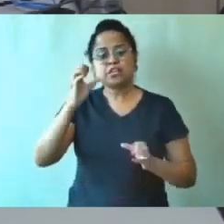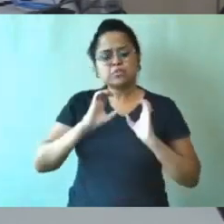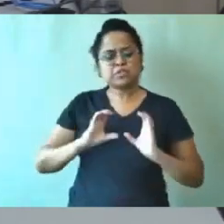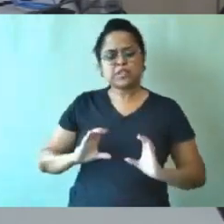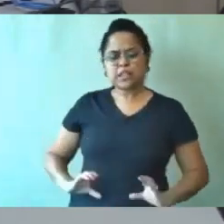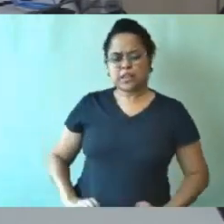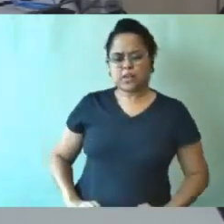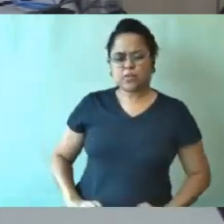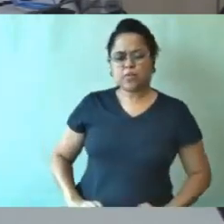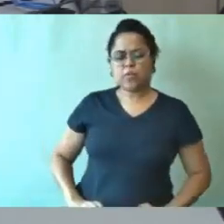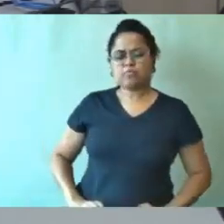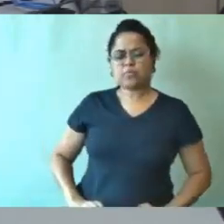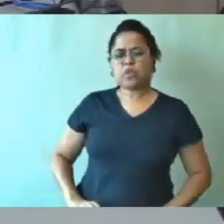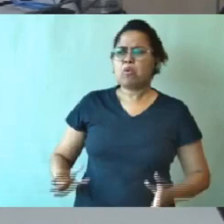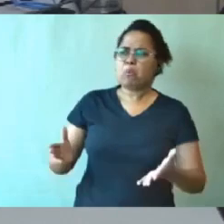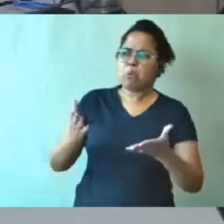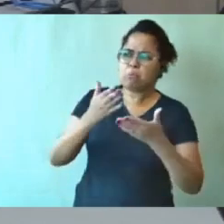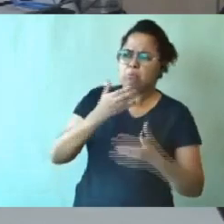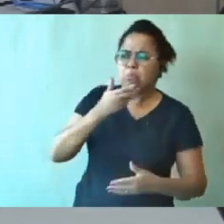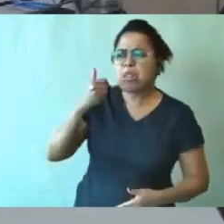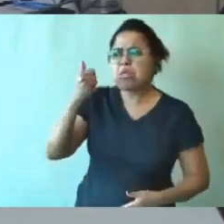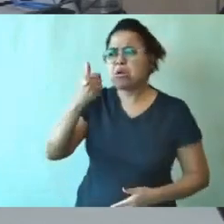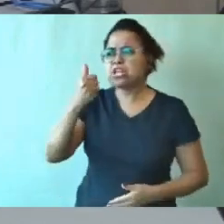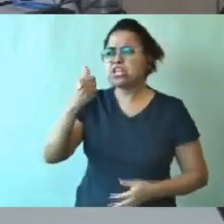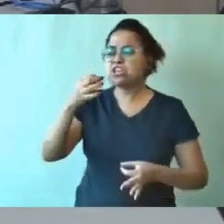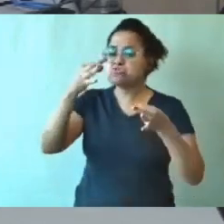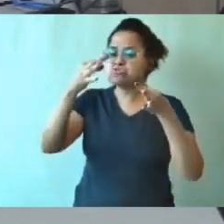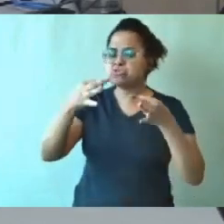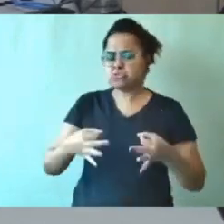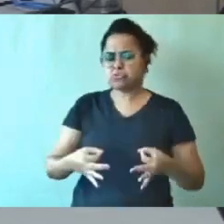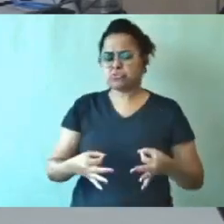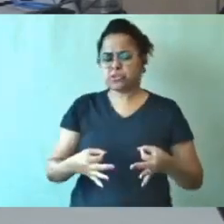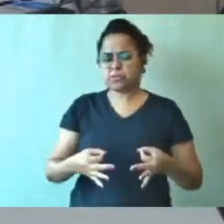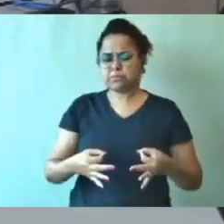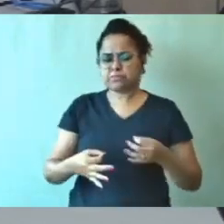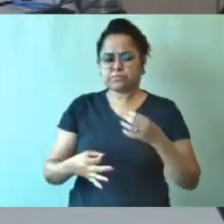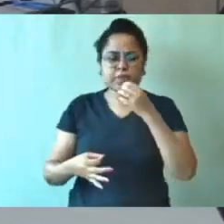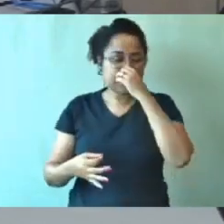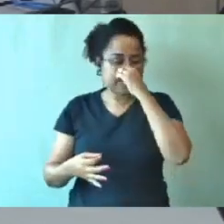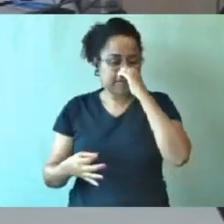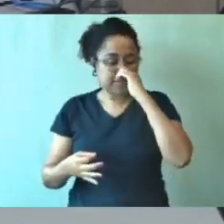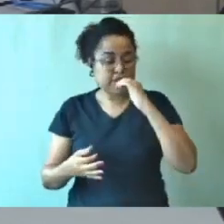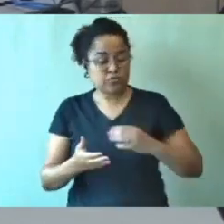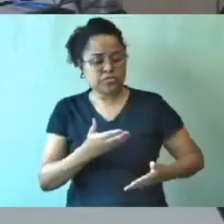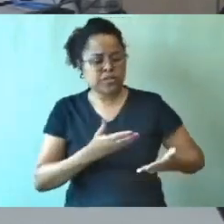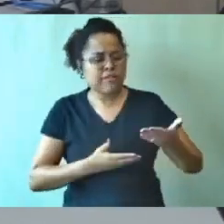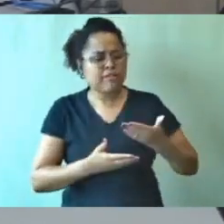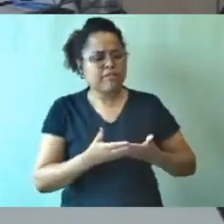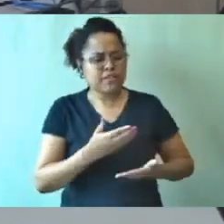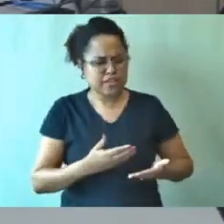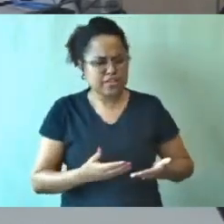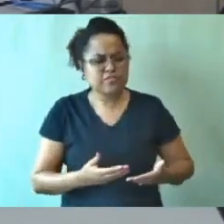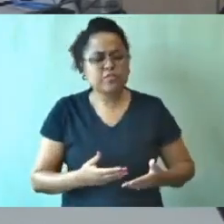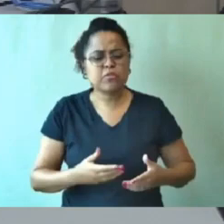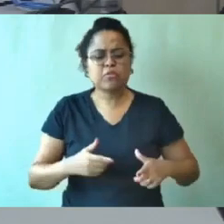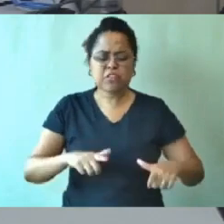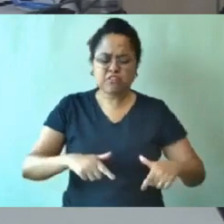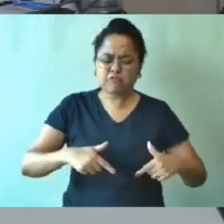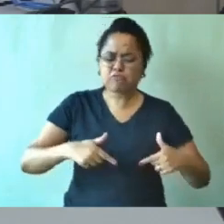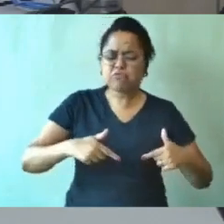serviço que tem que valer pelo preço que se paga, é um serviço que tem que funcionar bem. Então, saiba que nós